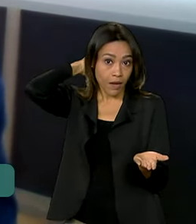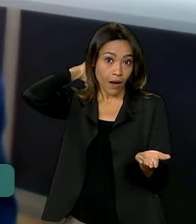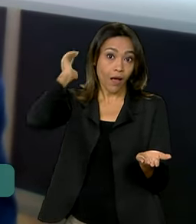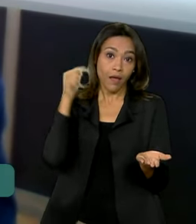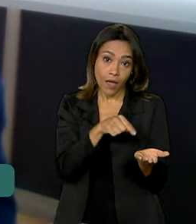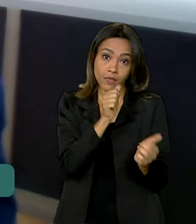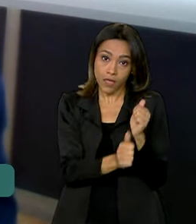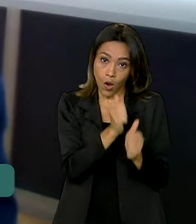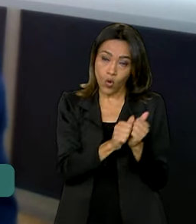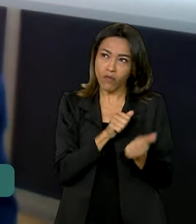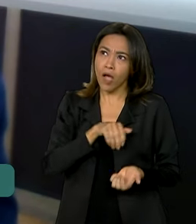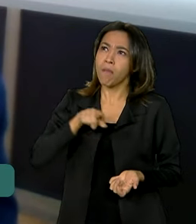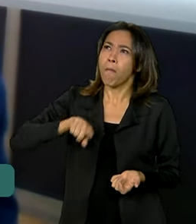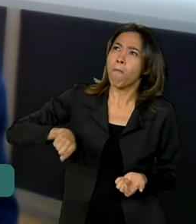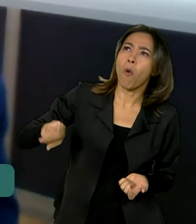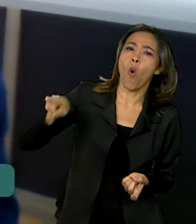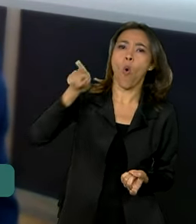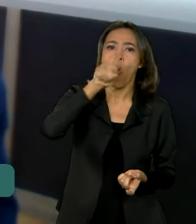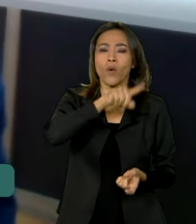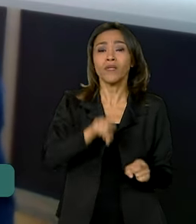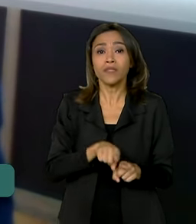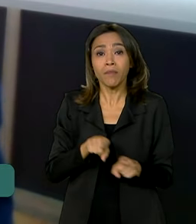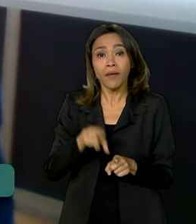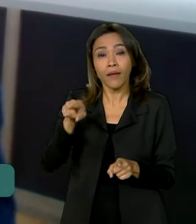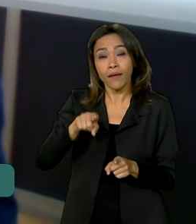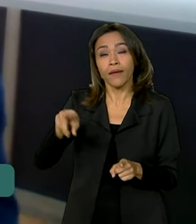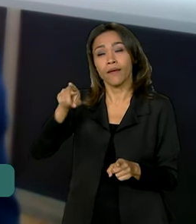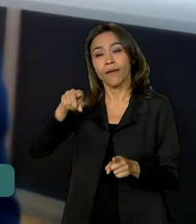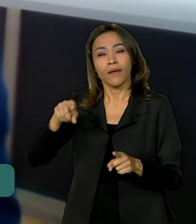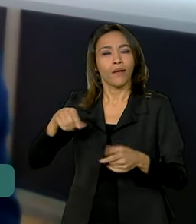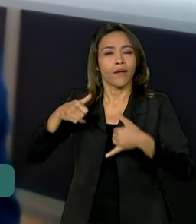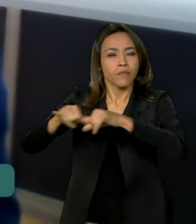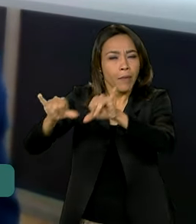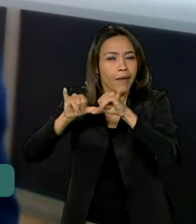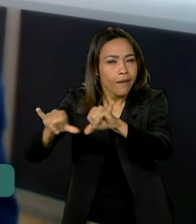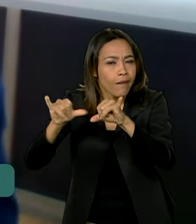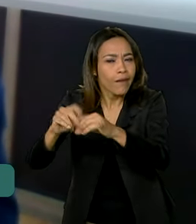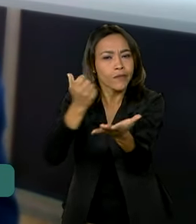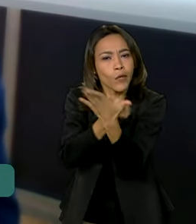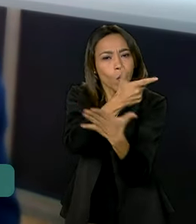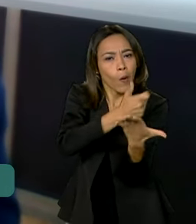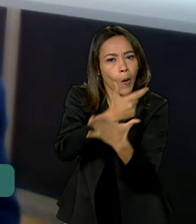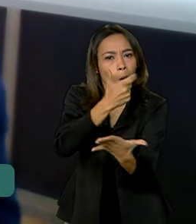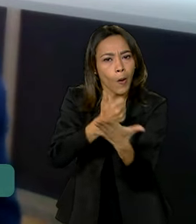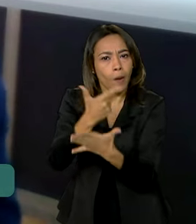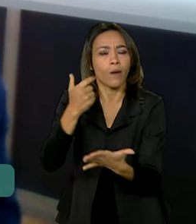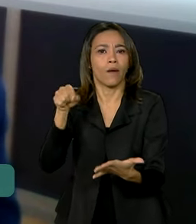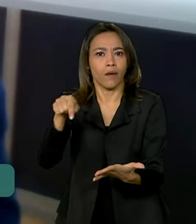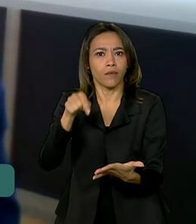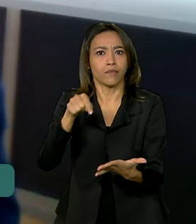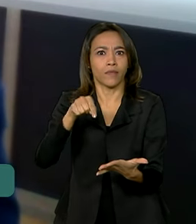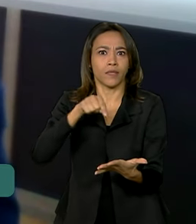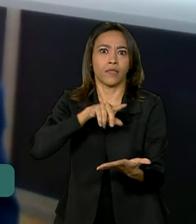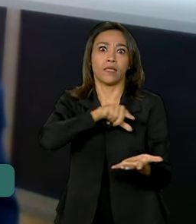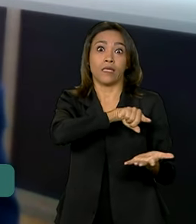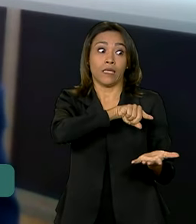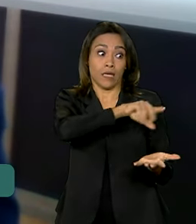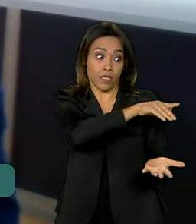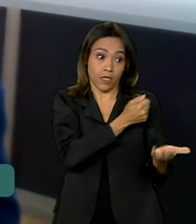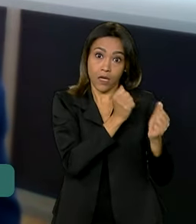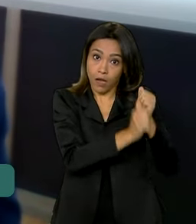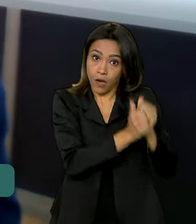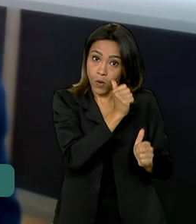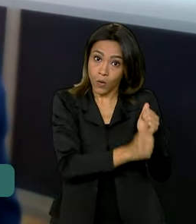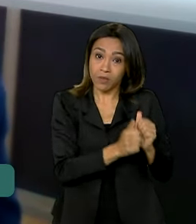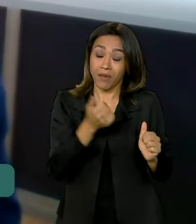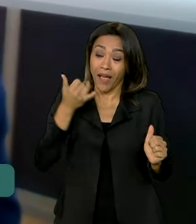abastecer Os Pequenos Atacadistas que se abastece dos dos grandes atacarejos eh para